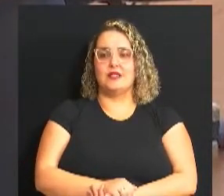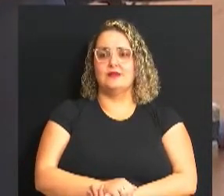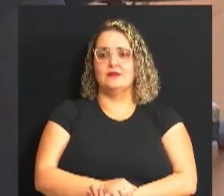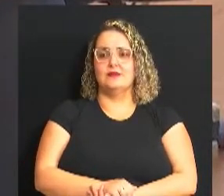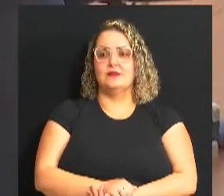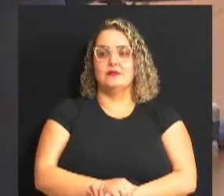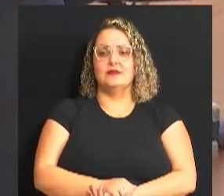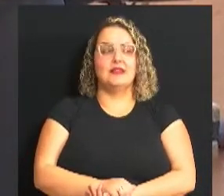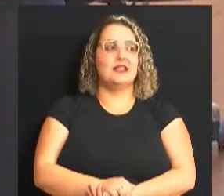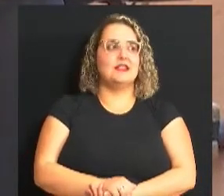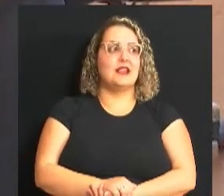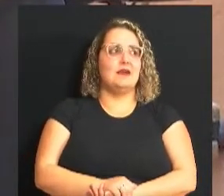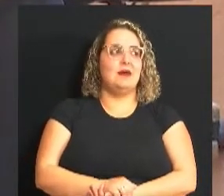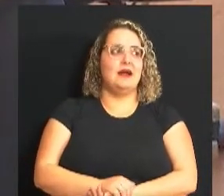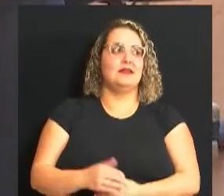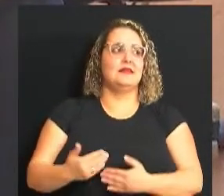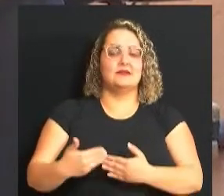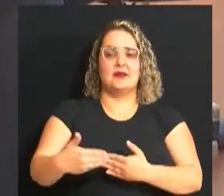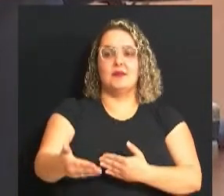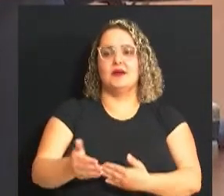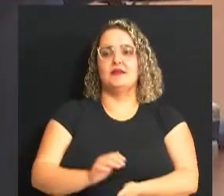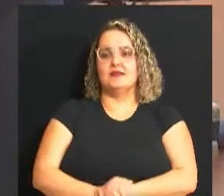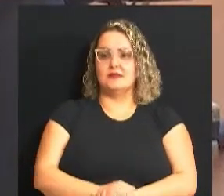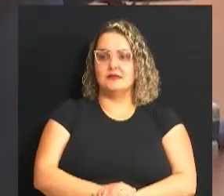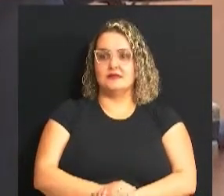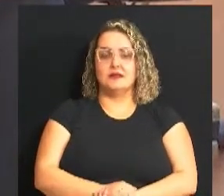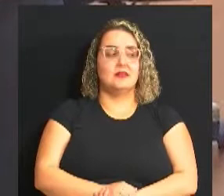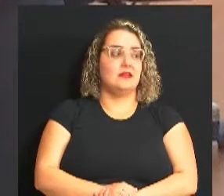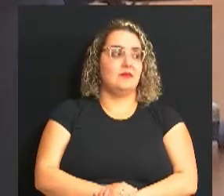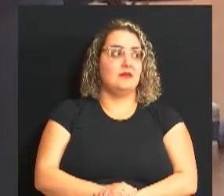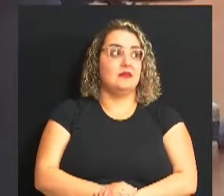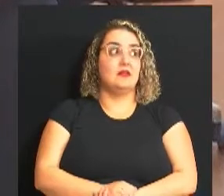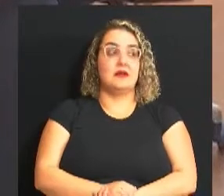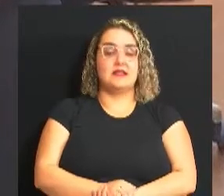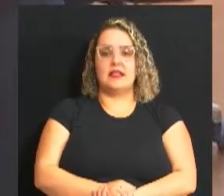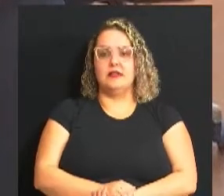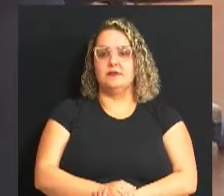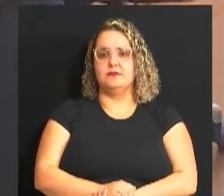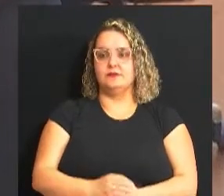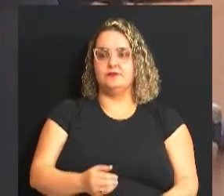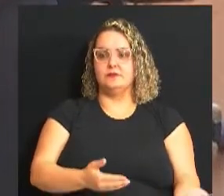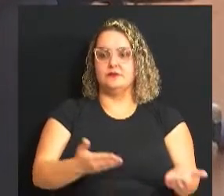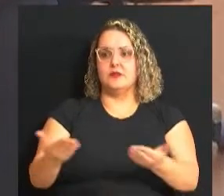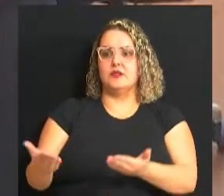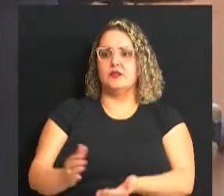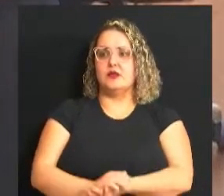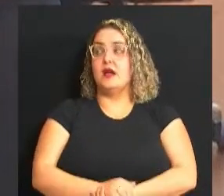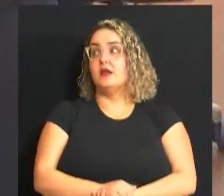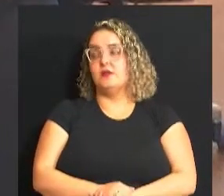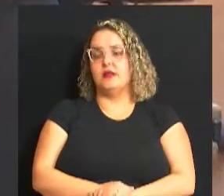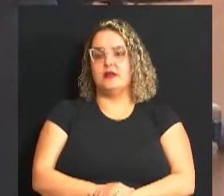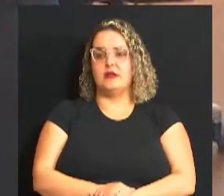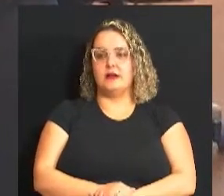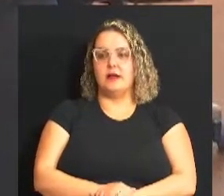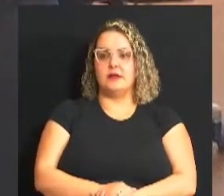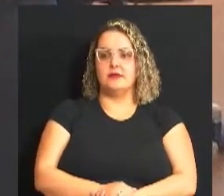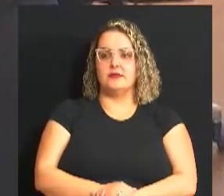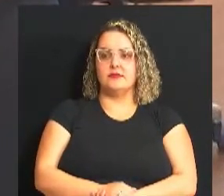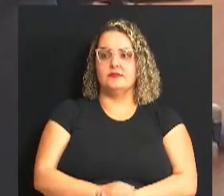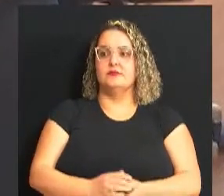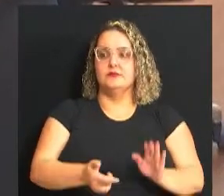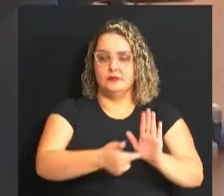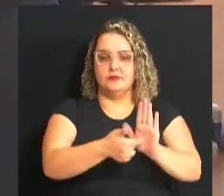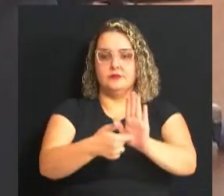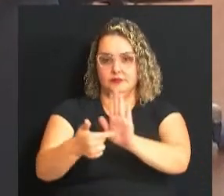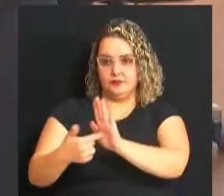a partir disso, assim, como você disse, né? De fato, né? Se elas se apresentarem, né, elas vão estar se revelando, e